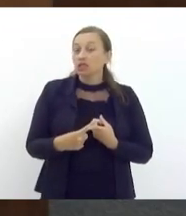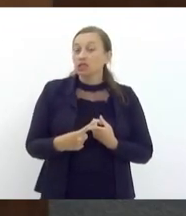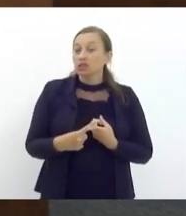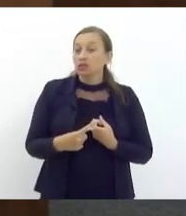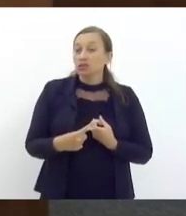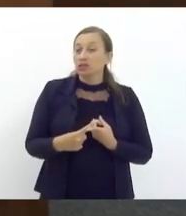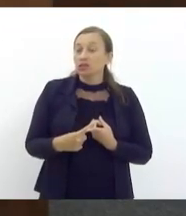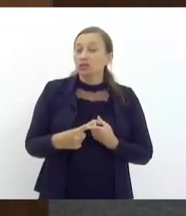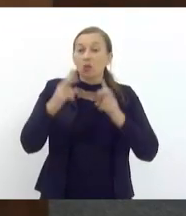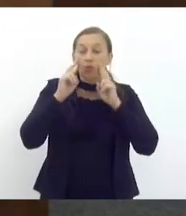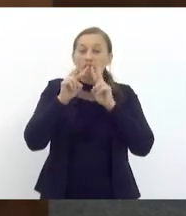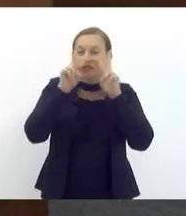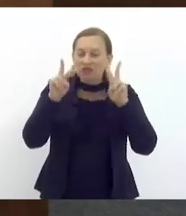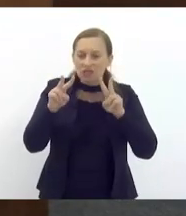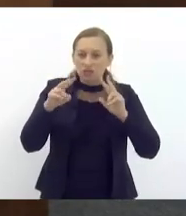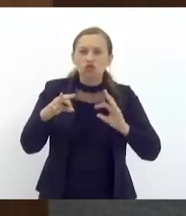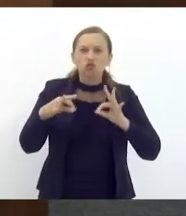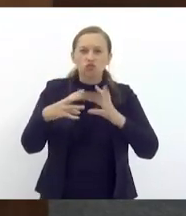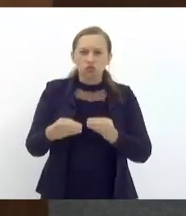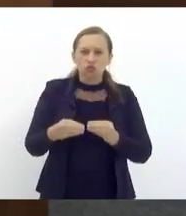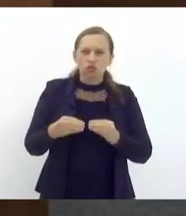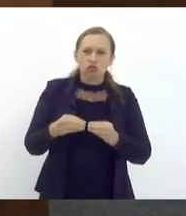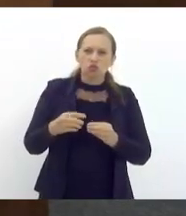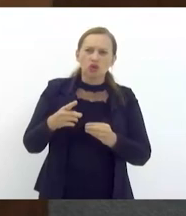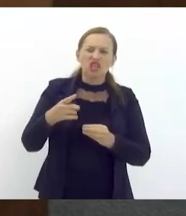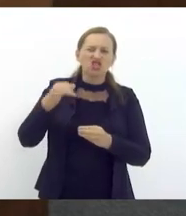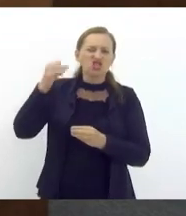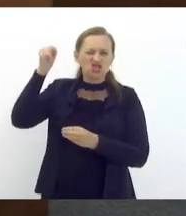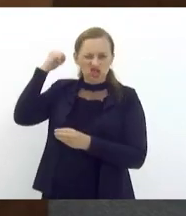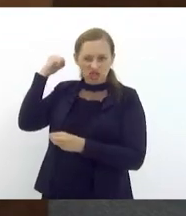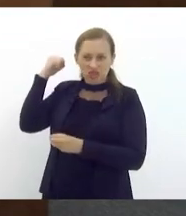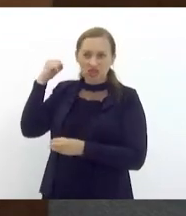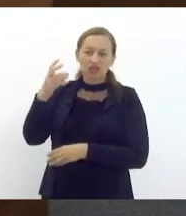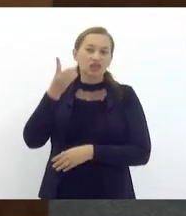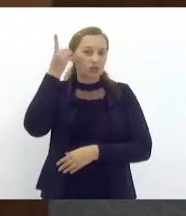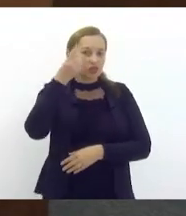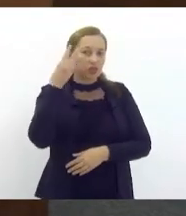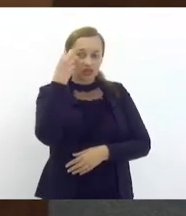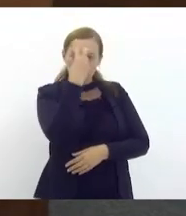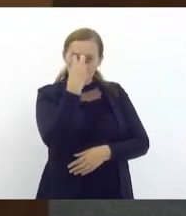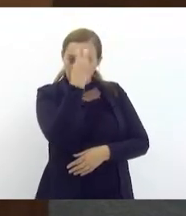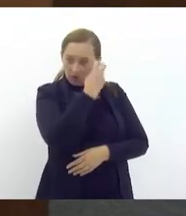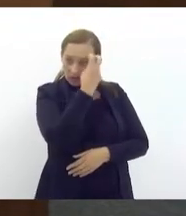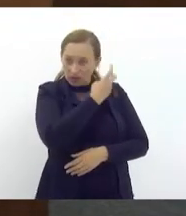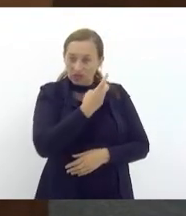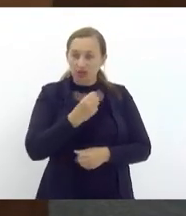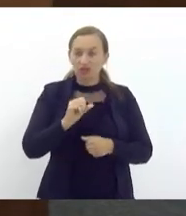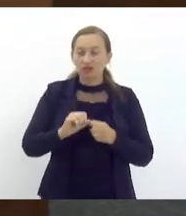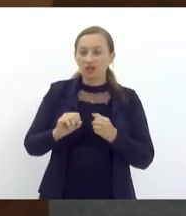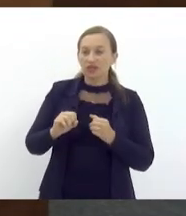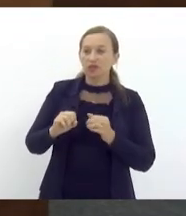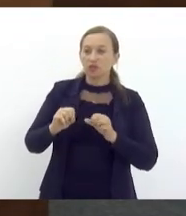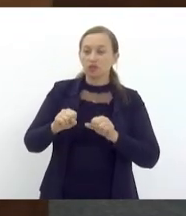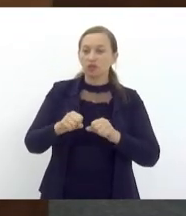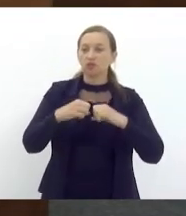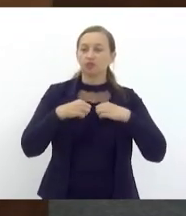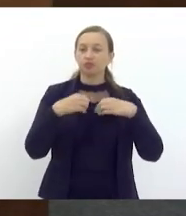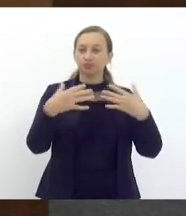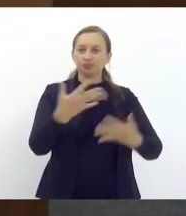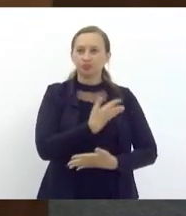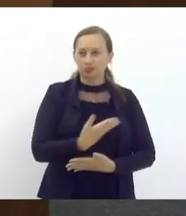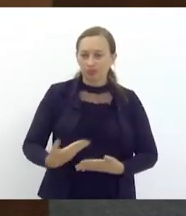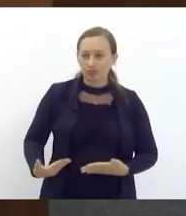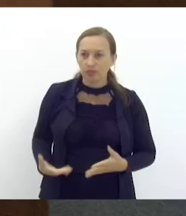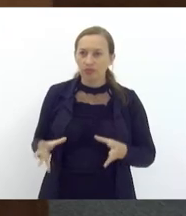ter uma visão da história Há dias atrás deputada Verônica nós fizemos uma audiência em conjunto